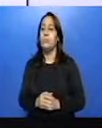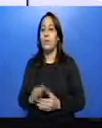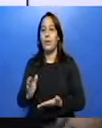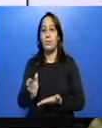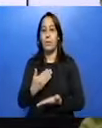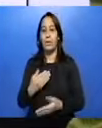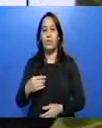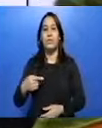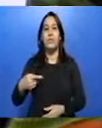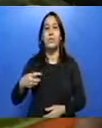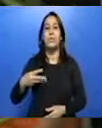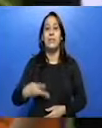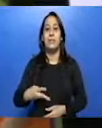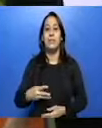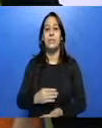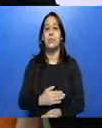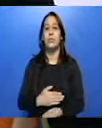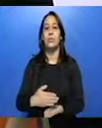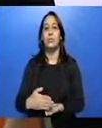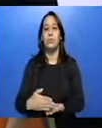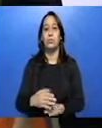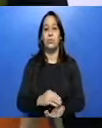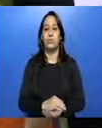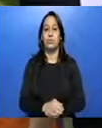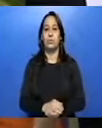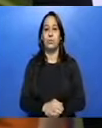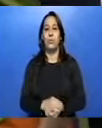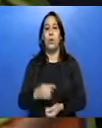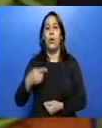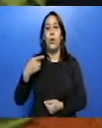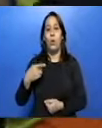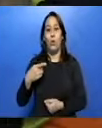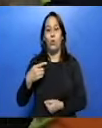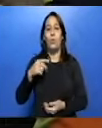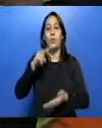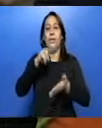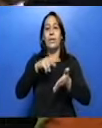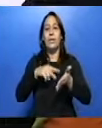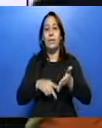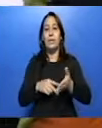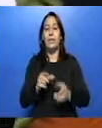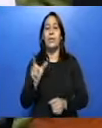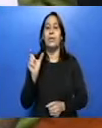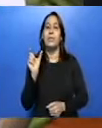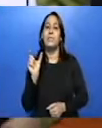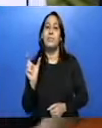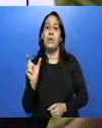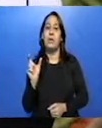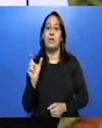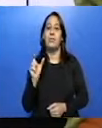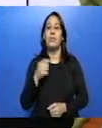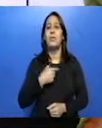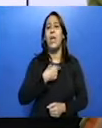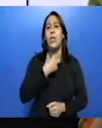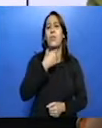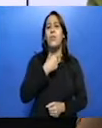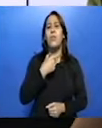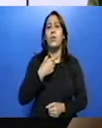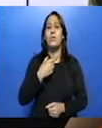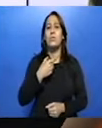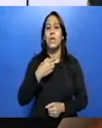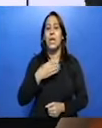Página 13, continuando, 1. Leia as palavras em voz alta.